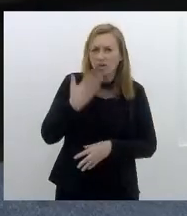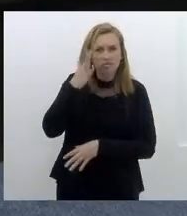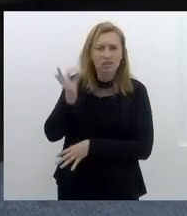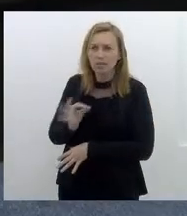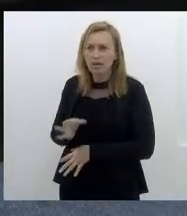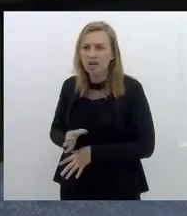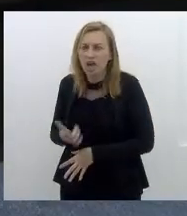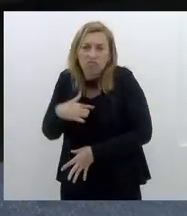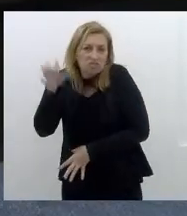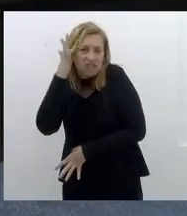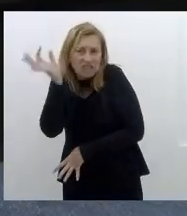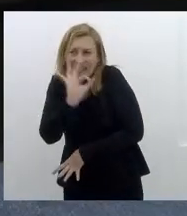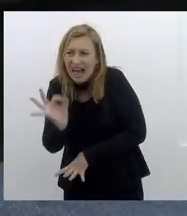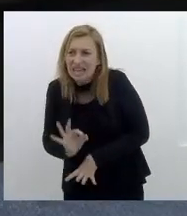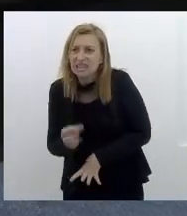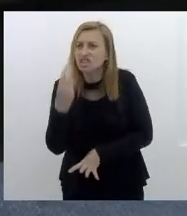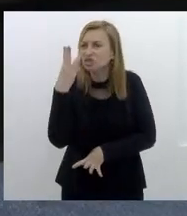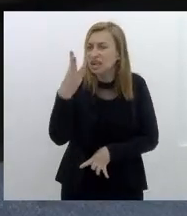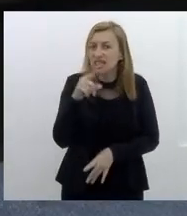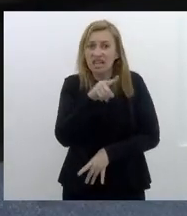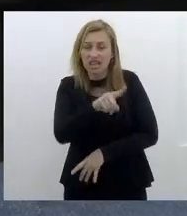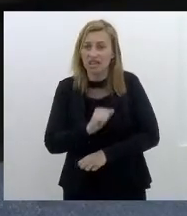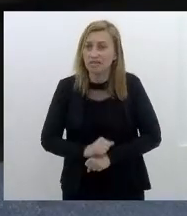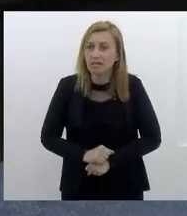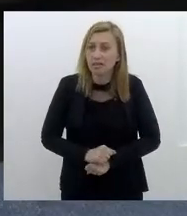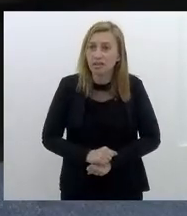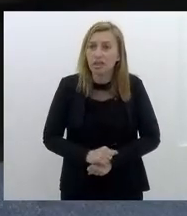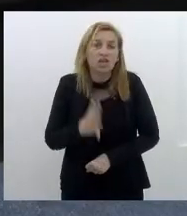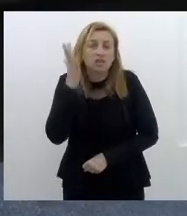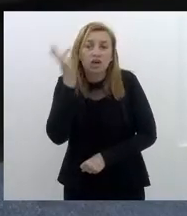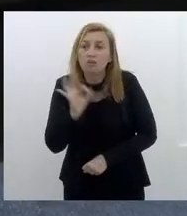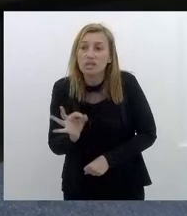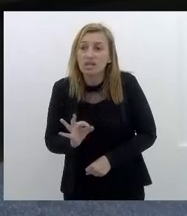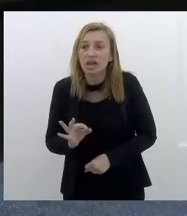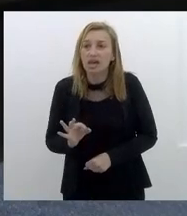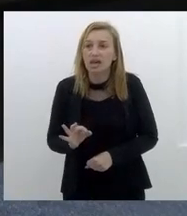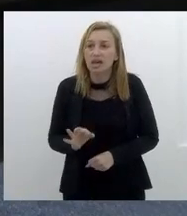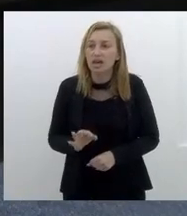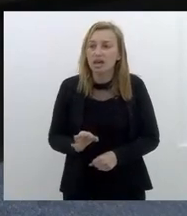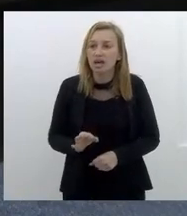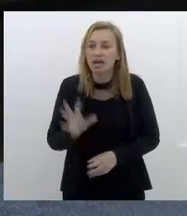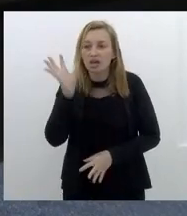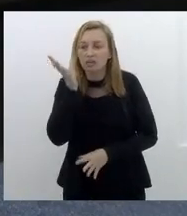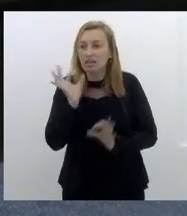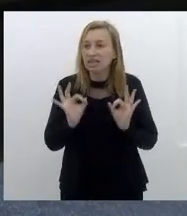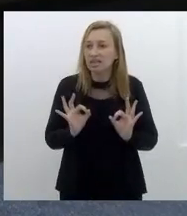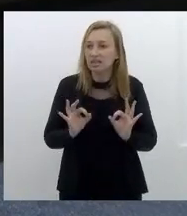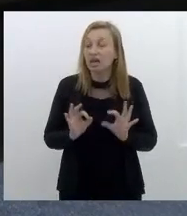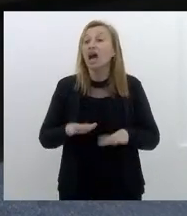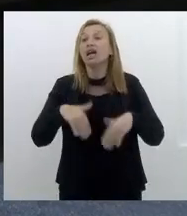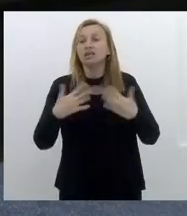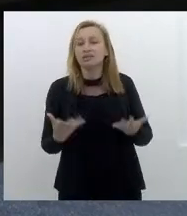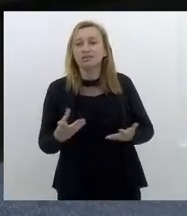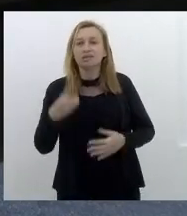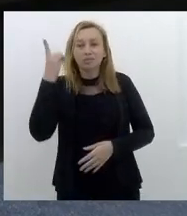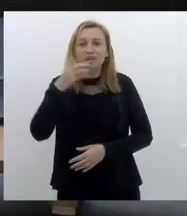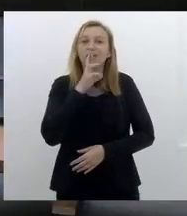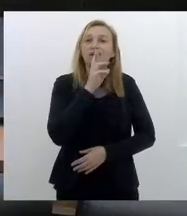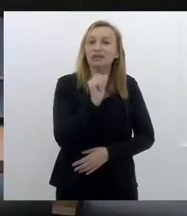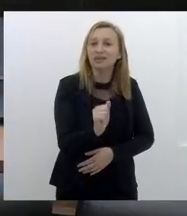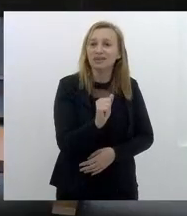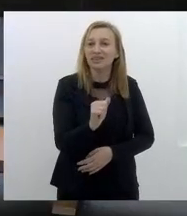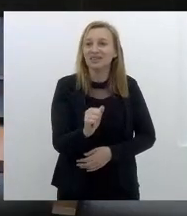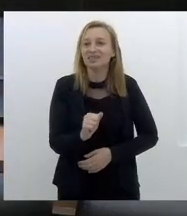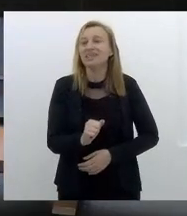eu não sei mais nada eu tô com três ali eu não sei mas você dá uma com a outra então o deputado pode o amor muito